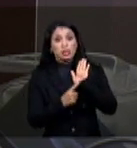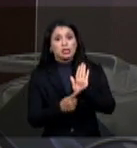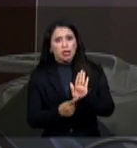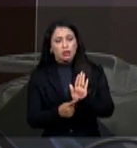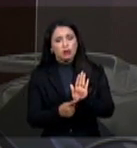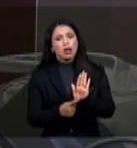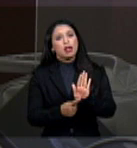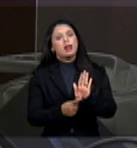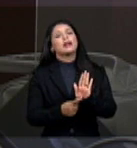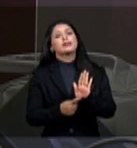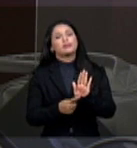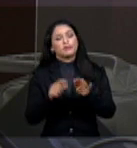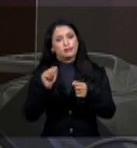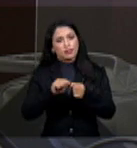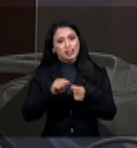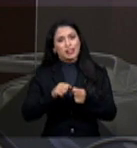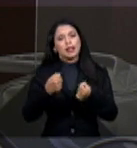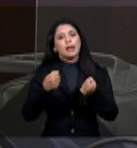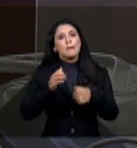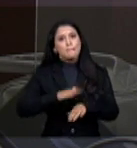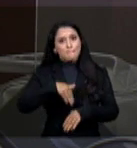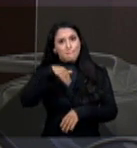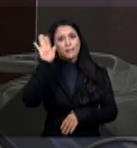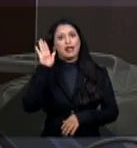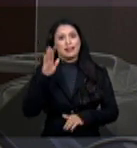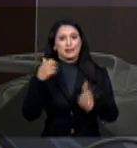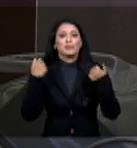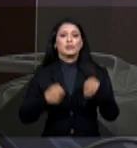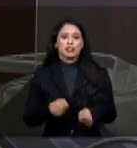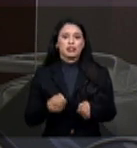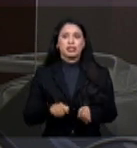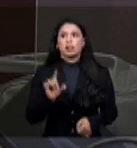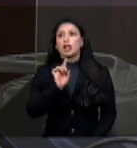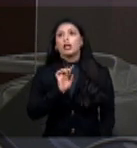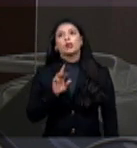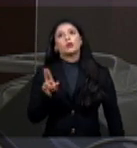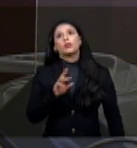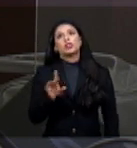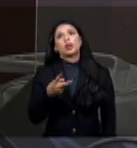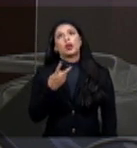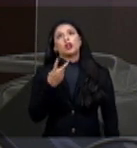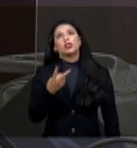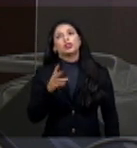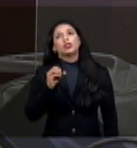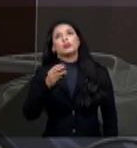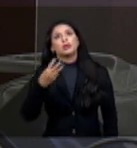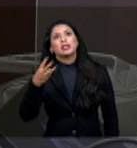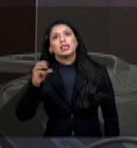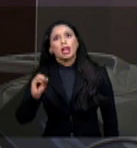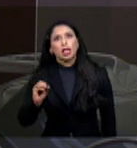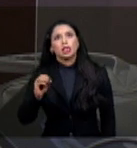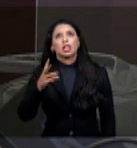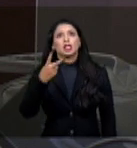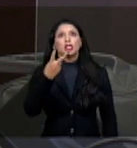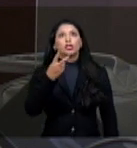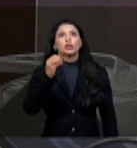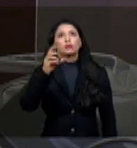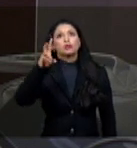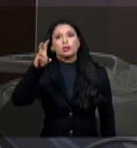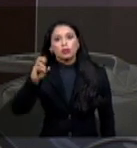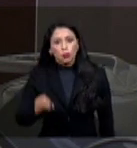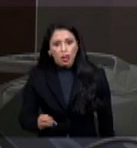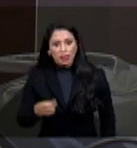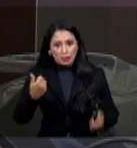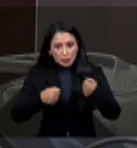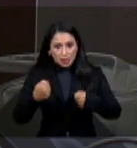muito mais, de que as metas elas não têm que ser apenas para 2030, 2050, tem que começar agora. E o reflorestar mentes é